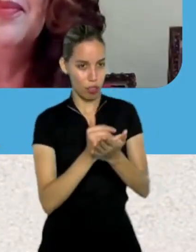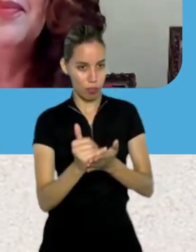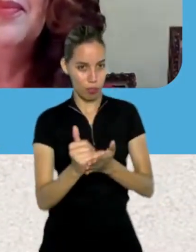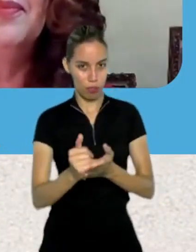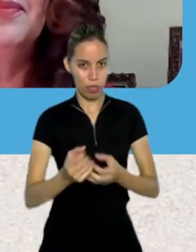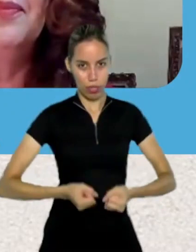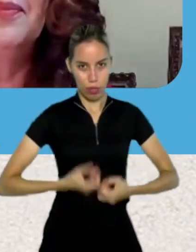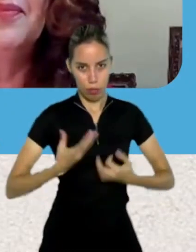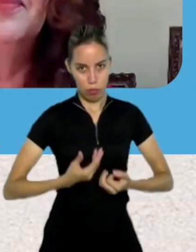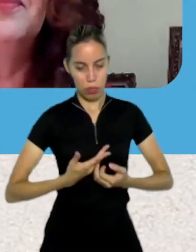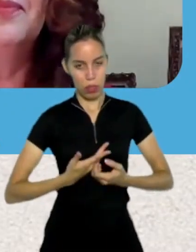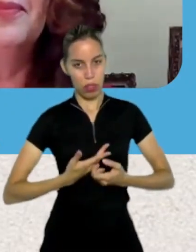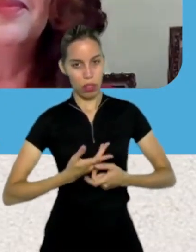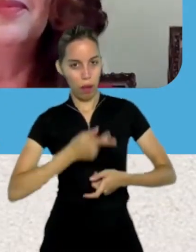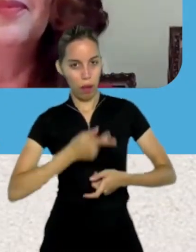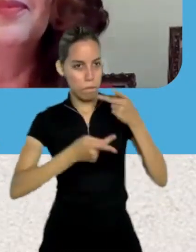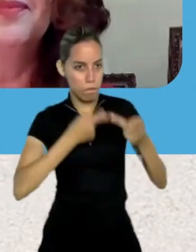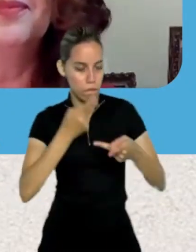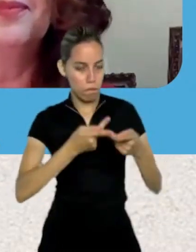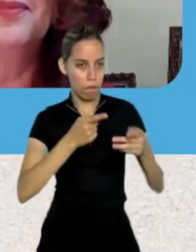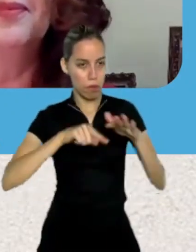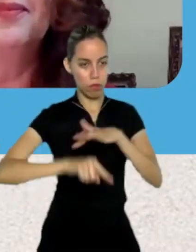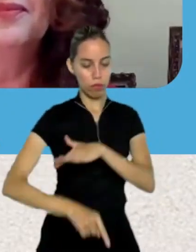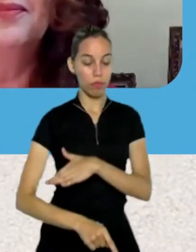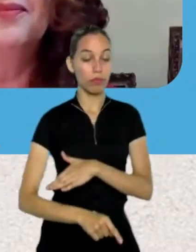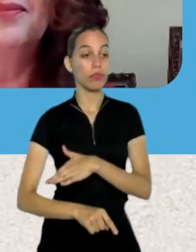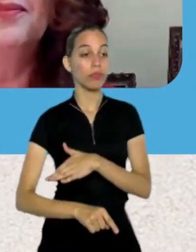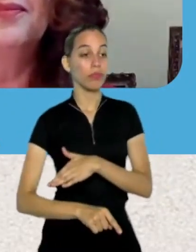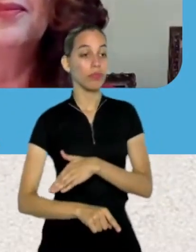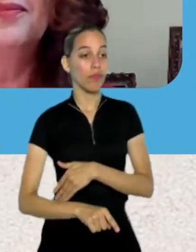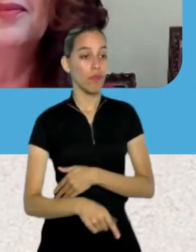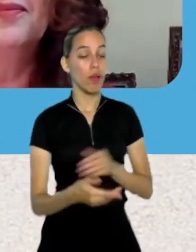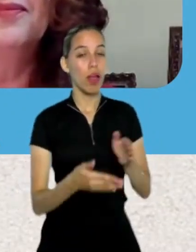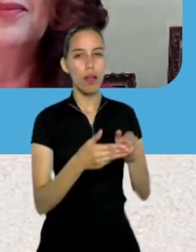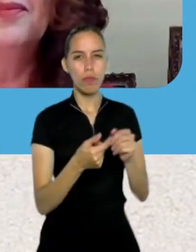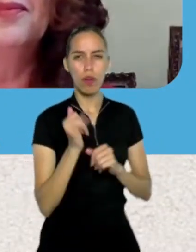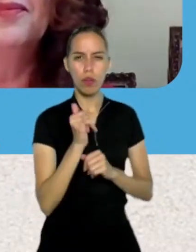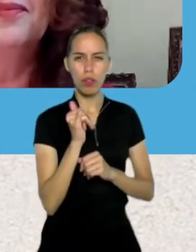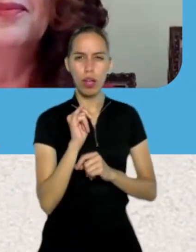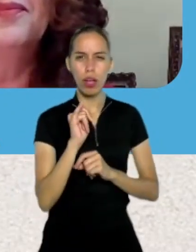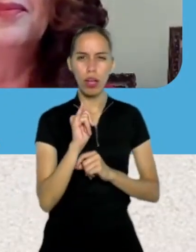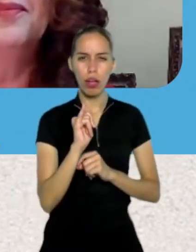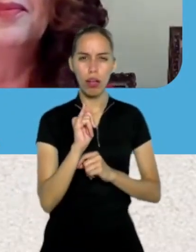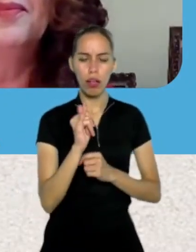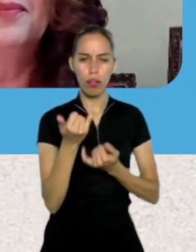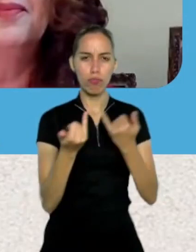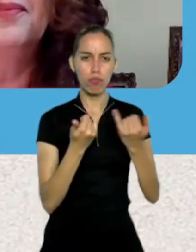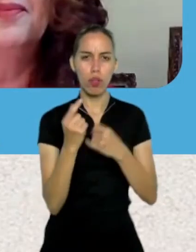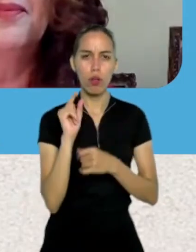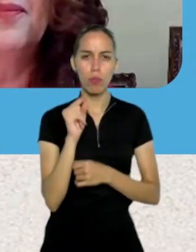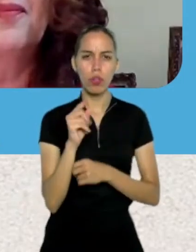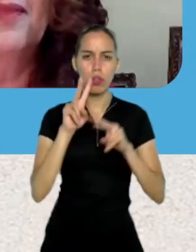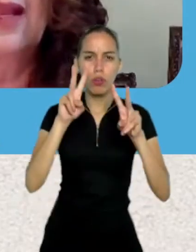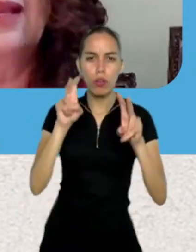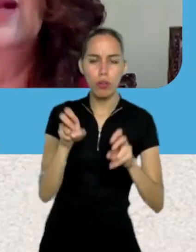o foco atual mais do seu trabalho, eu vou te pedir para contar um pouco da sua técnica de cronista.